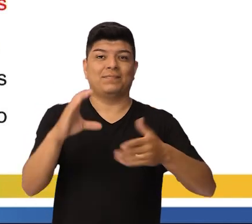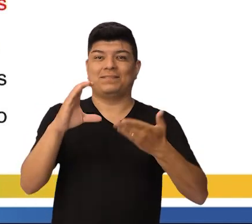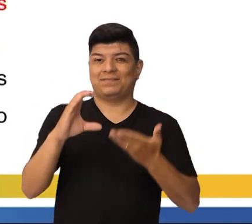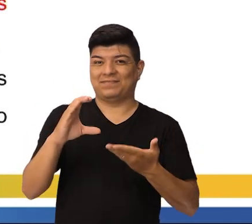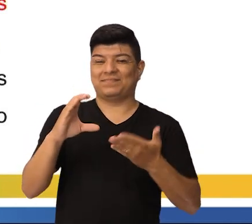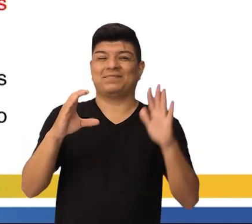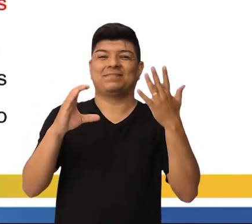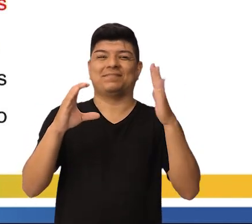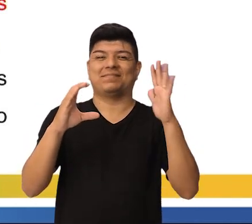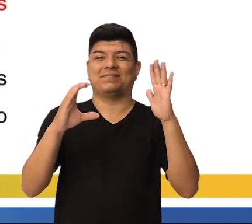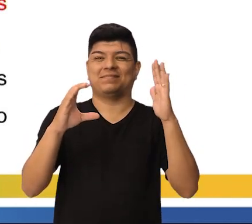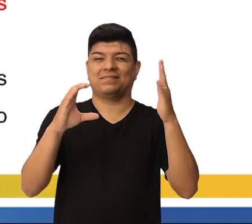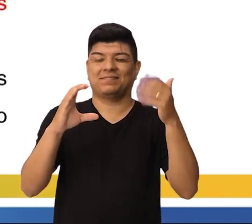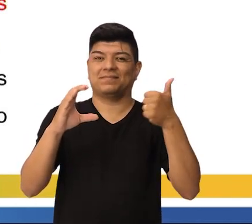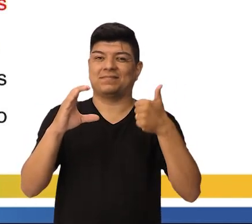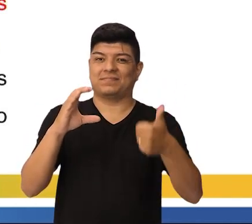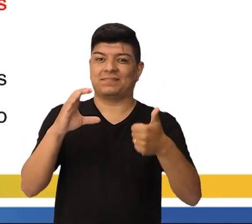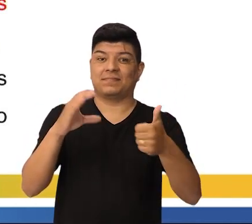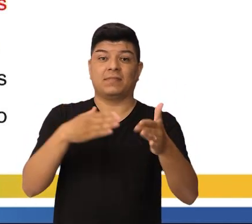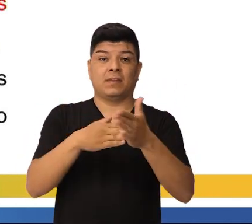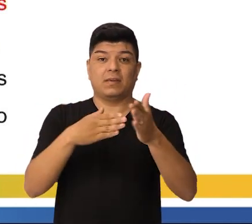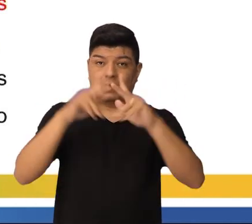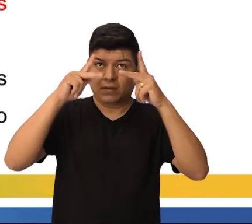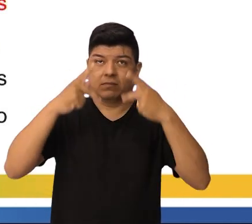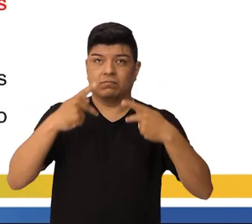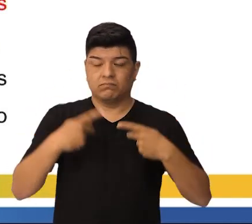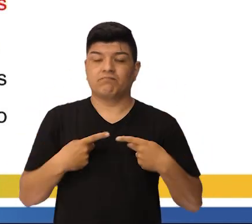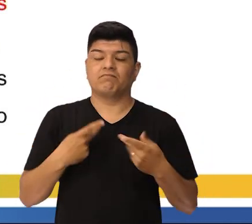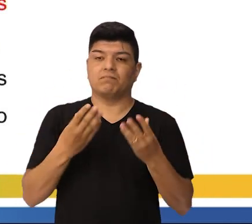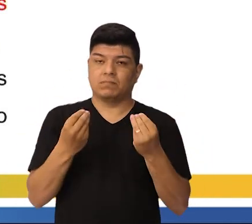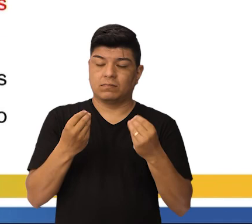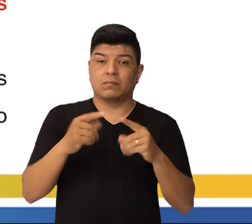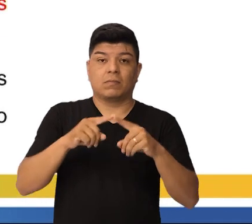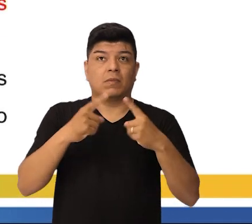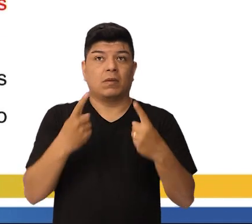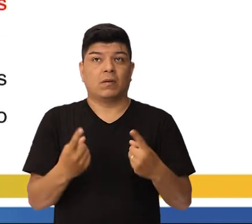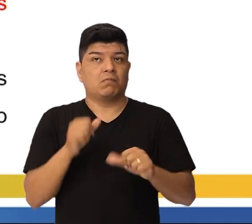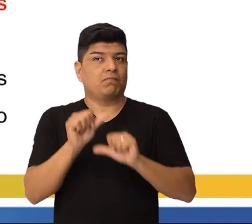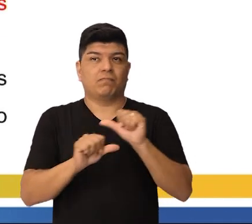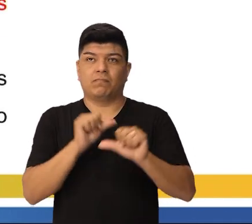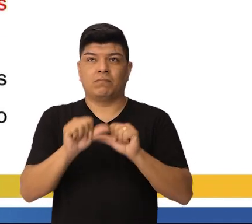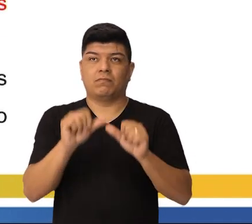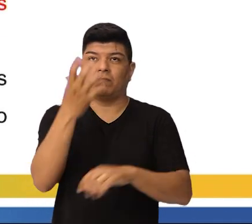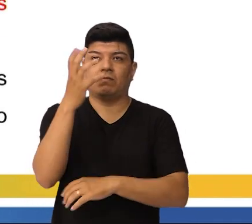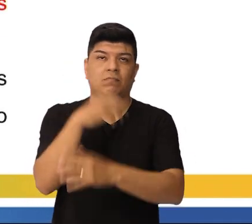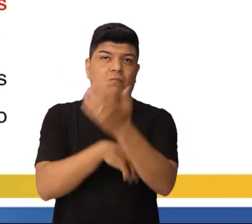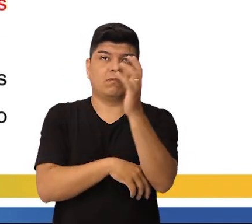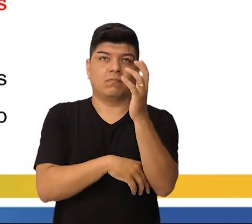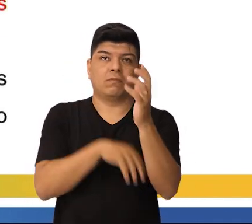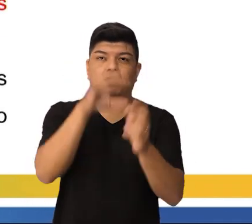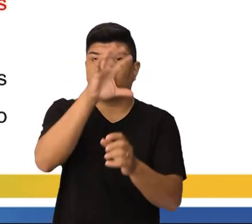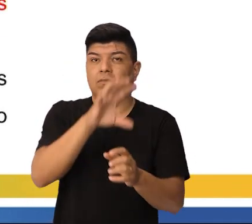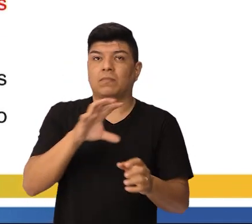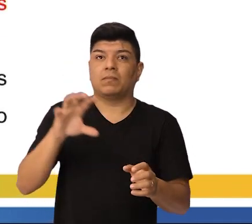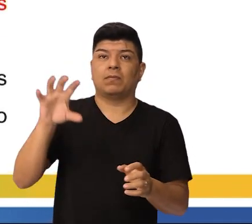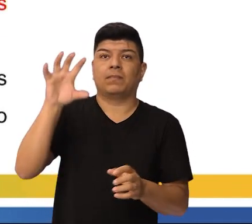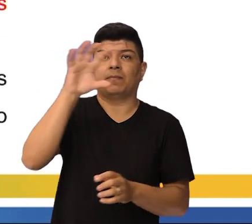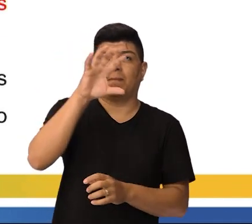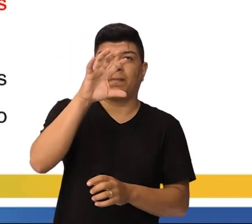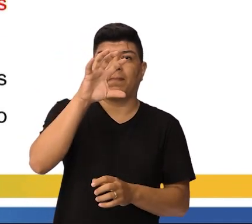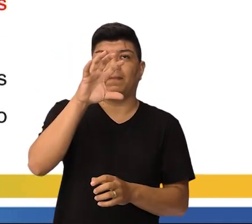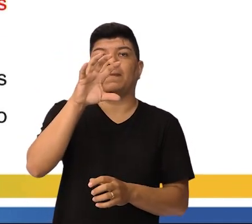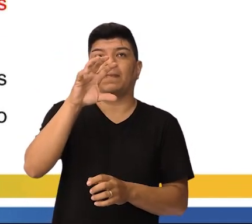tá certo! As interferências humanas são muitas, porém, não modificam as condições microclimáticas e